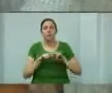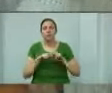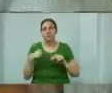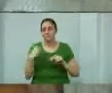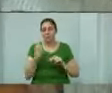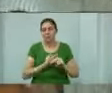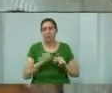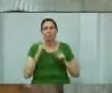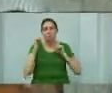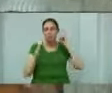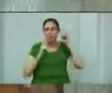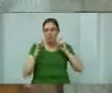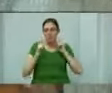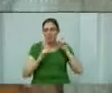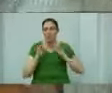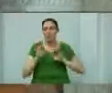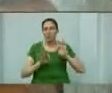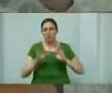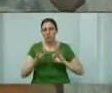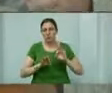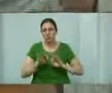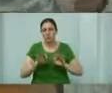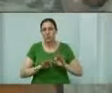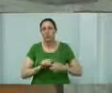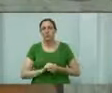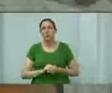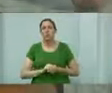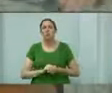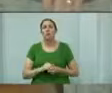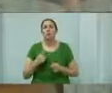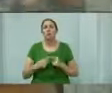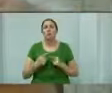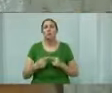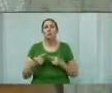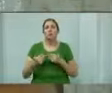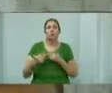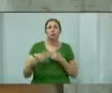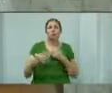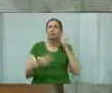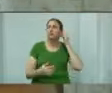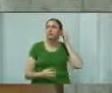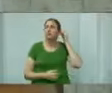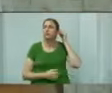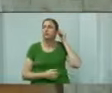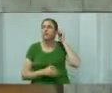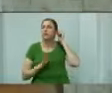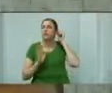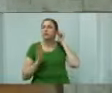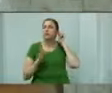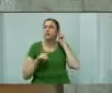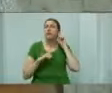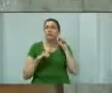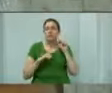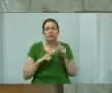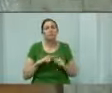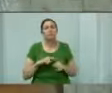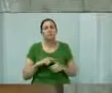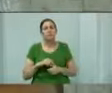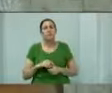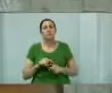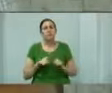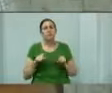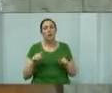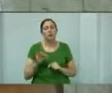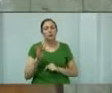ter que se preocupar, e se preocupar bastante, porque logo ali na frente, agora já estamos sentindo os efeitos disso, mas logo ali na frente vai